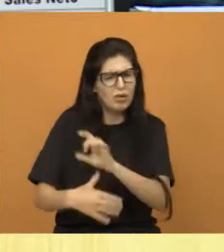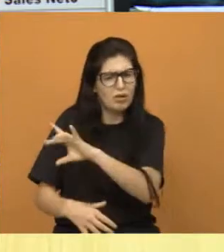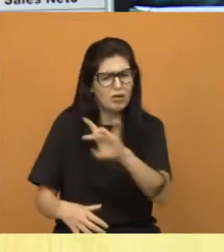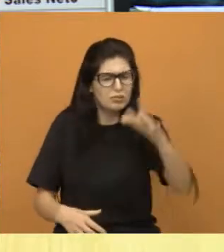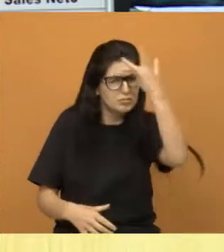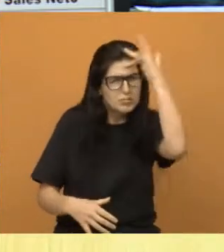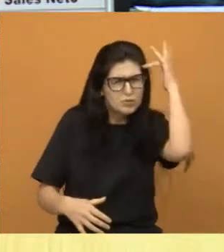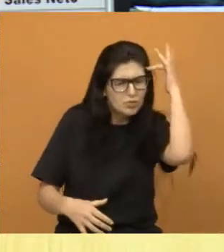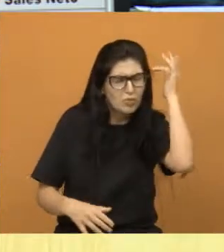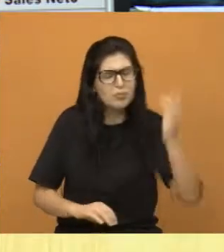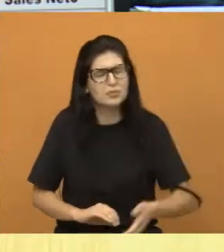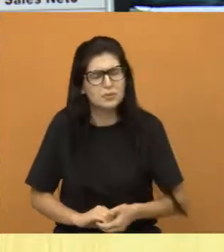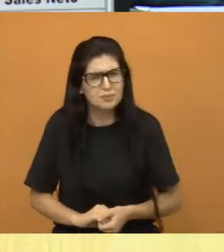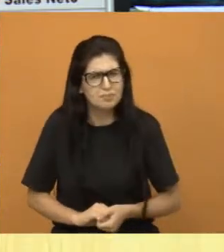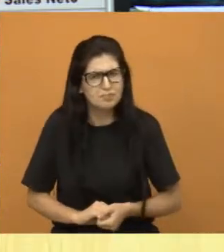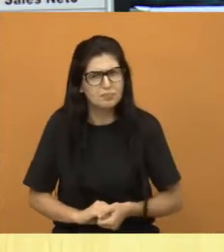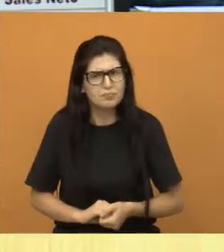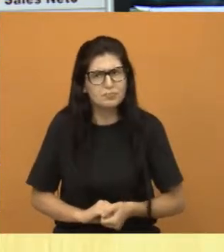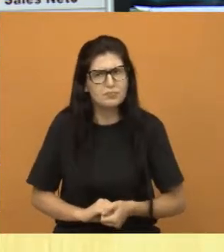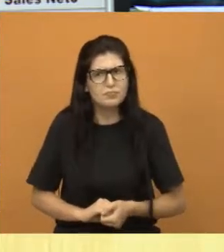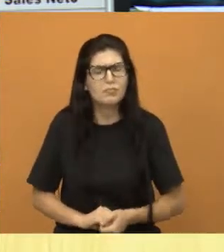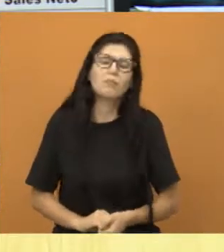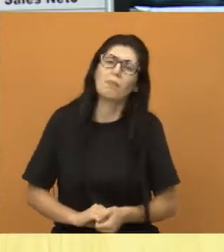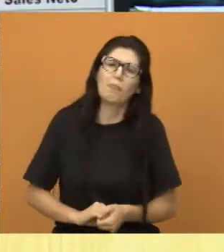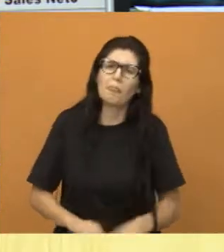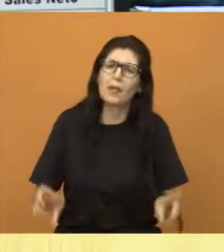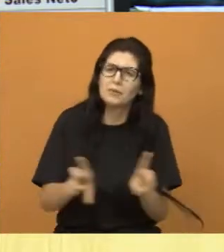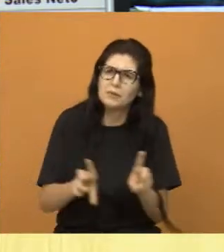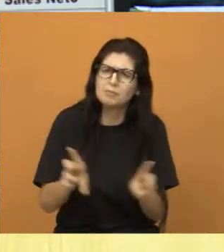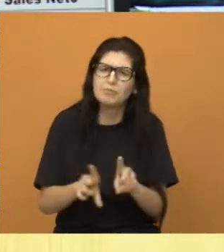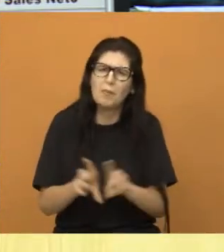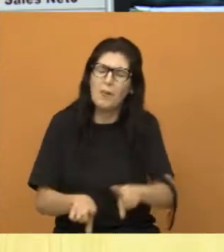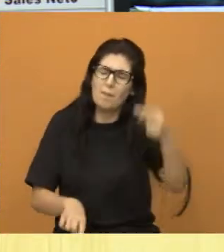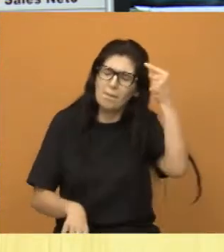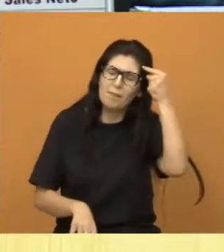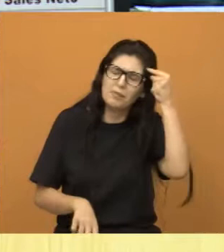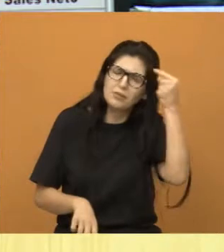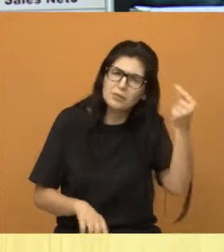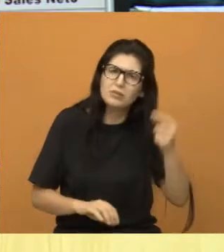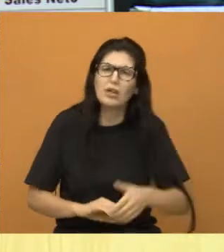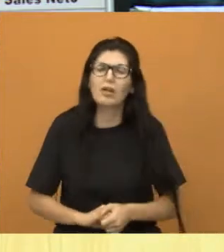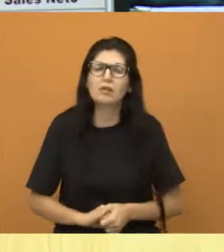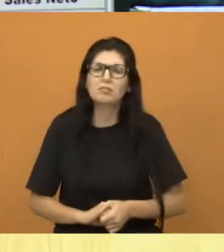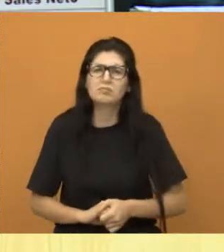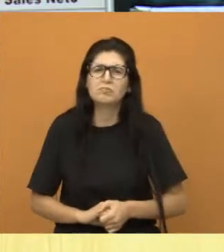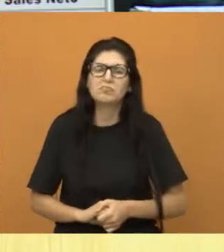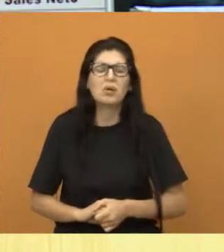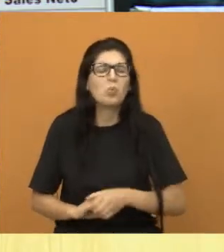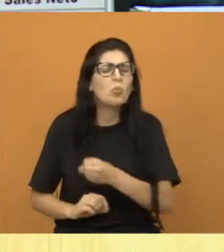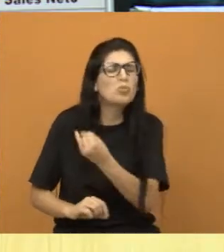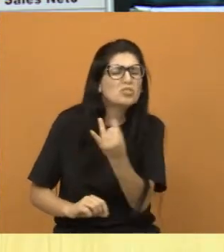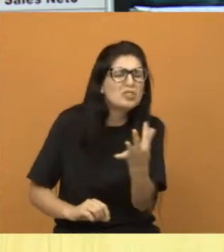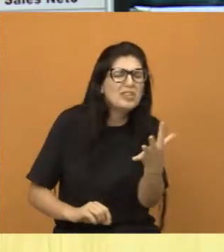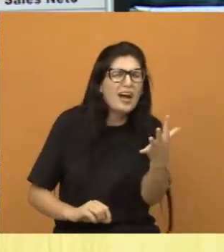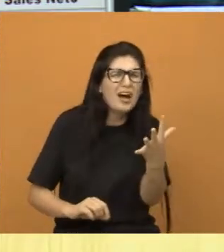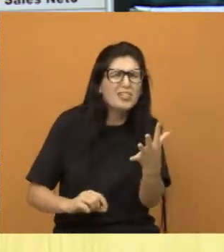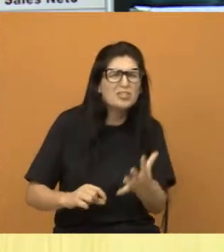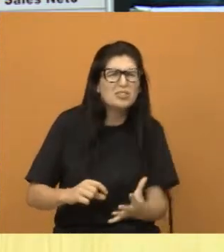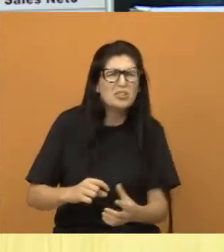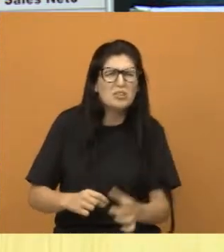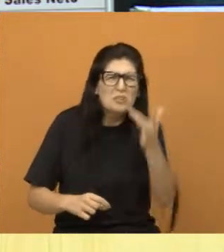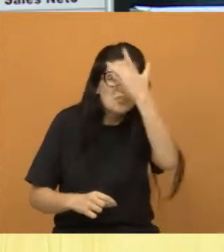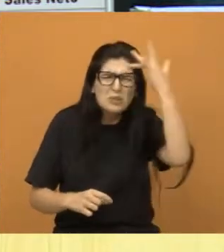Então, eu também pensei, refleti sobre a questão da lotação, mas sem mãos